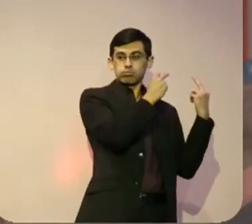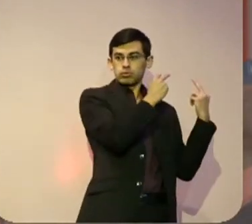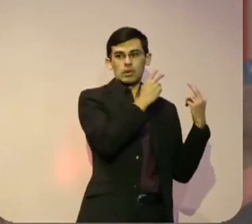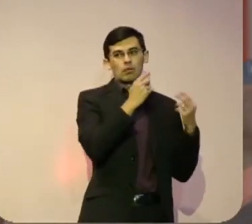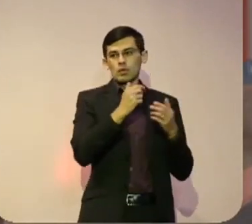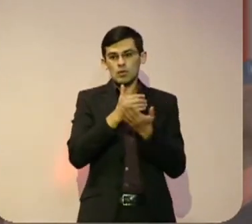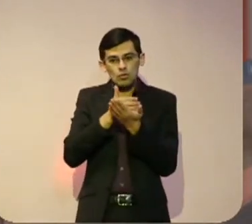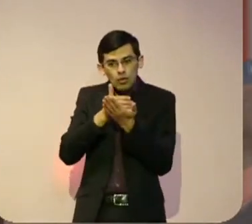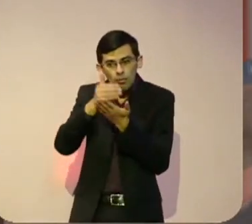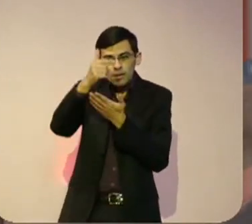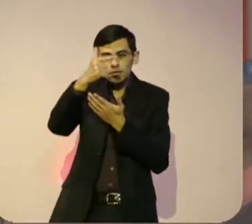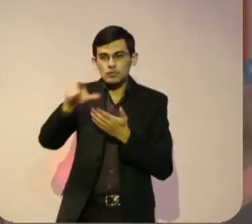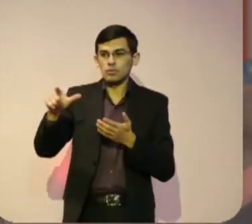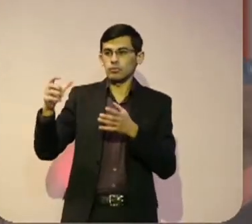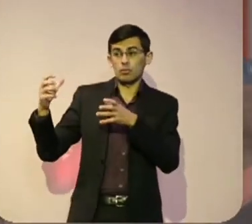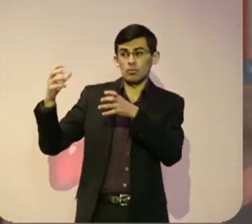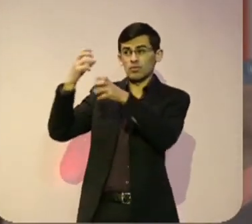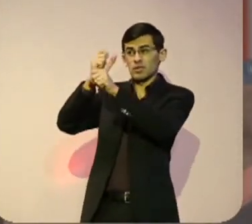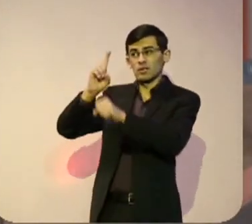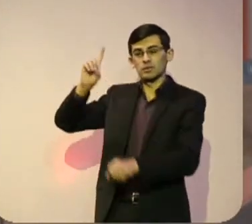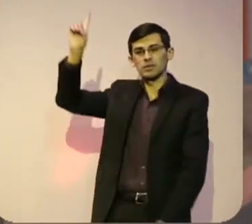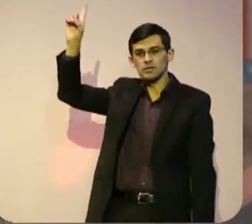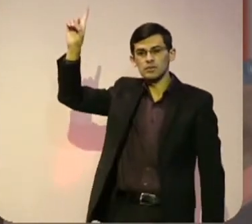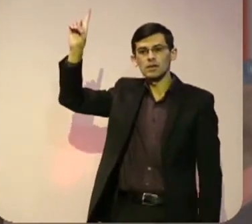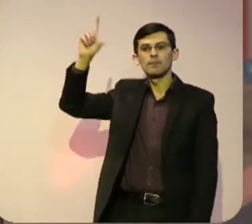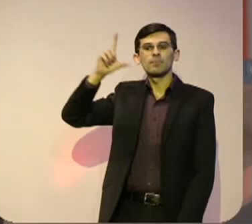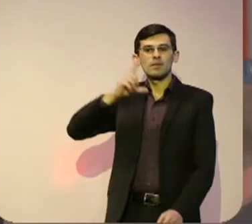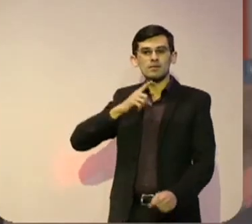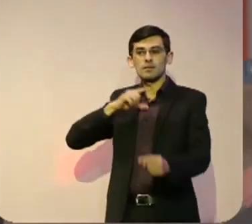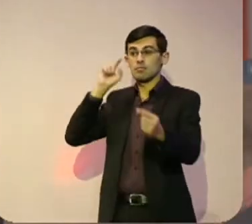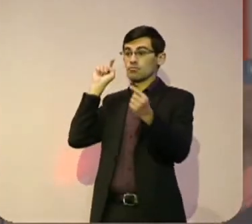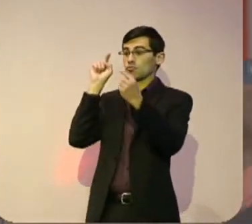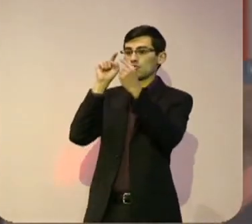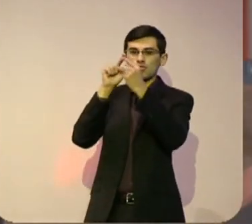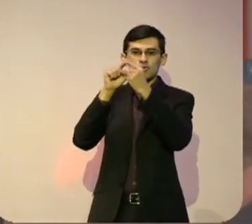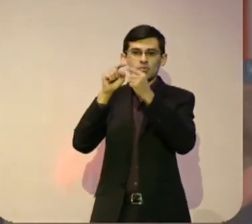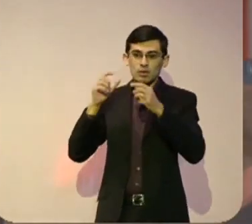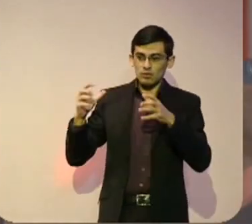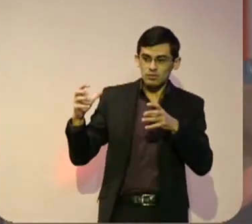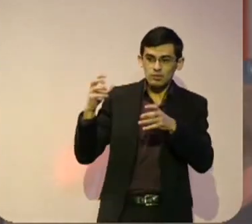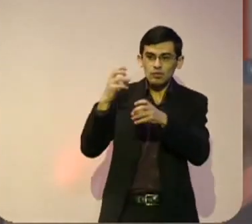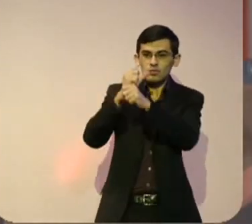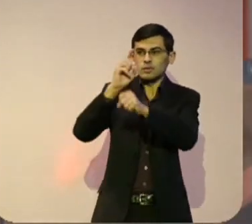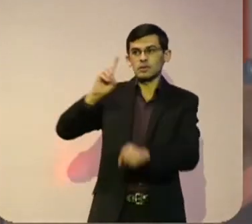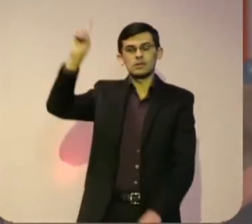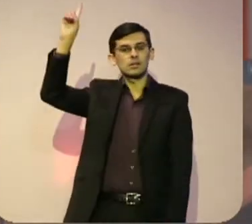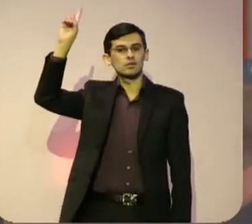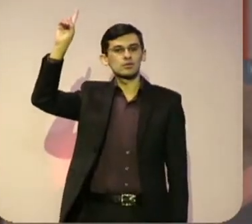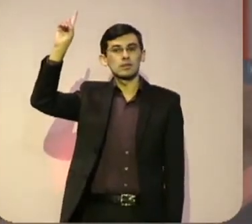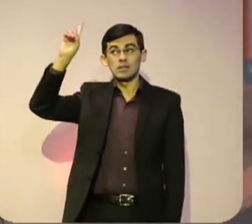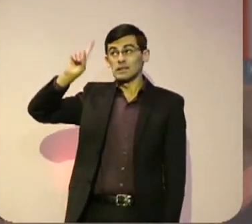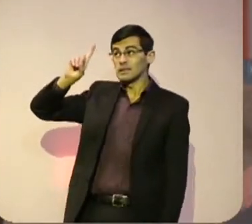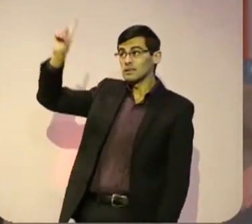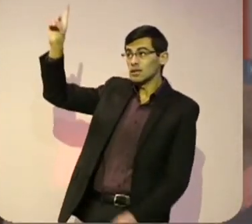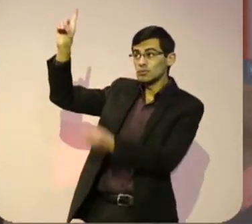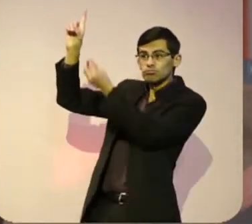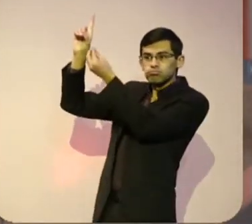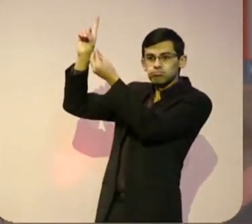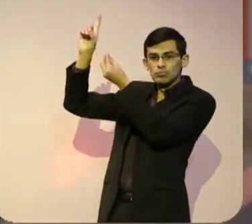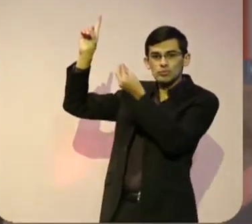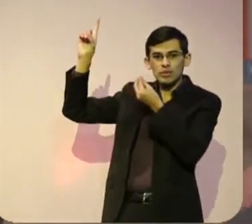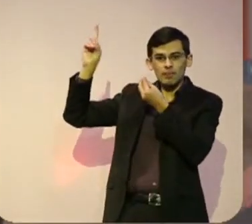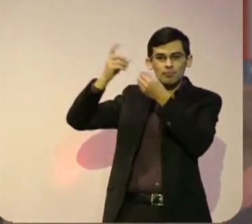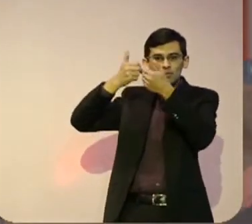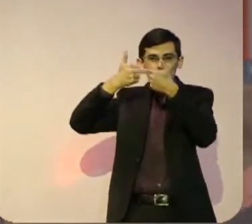Recomece confiando no Senhor. Você tem razões para permanecer confiando. A recompensa, a Bíblia vai